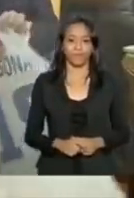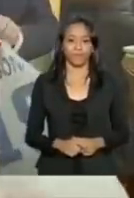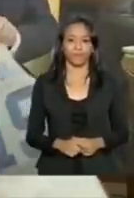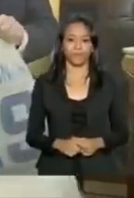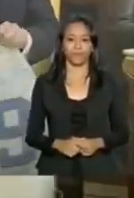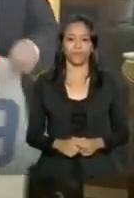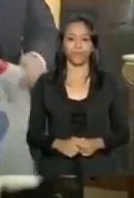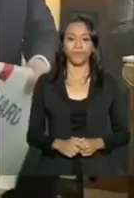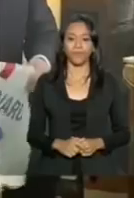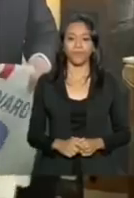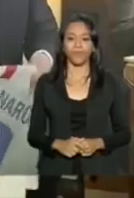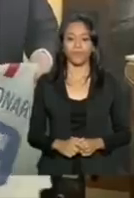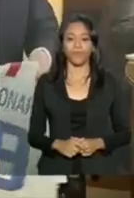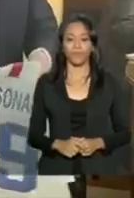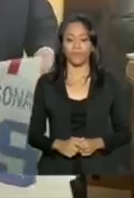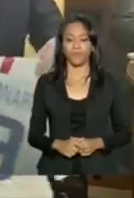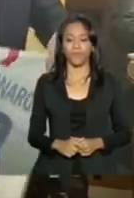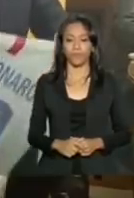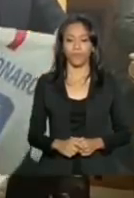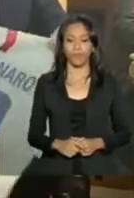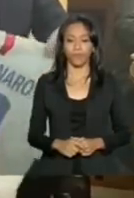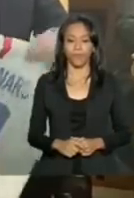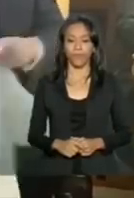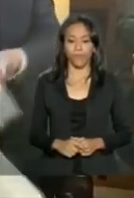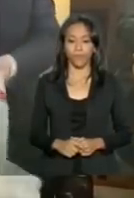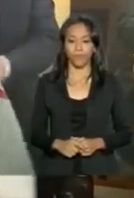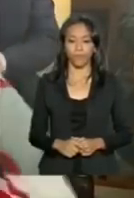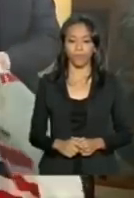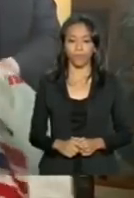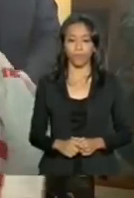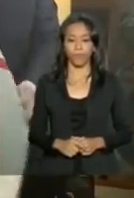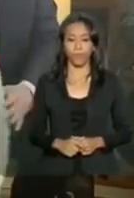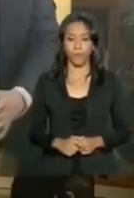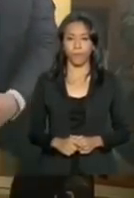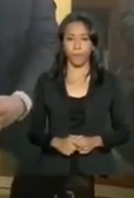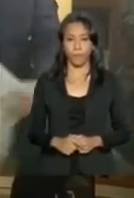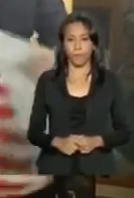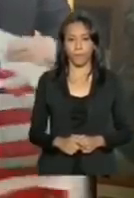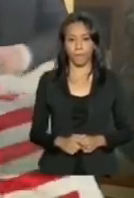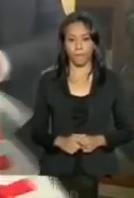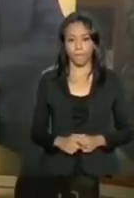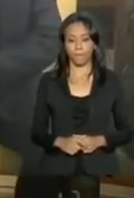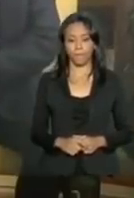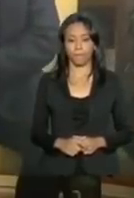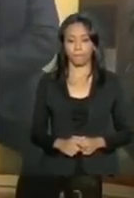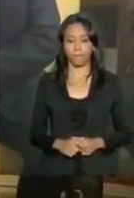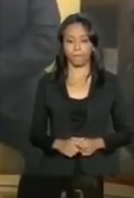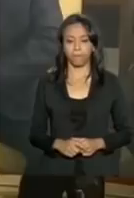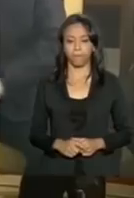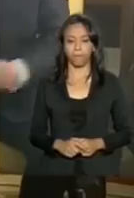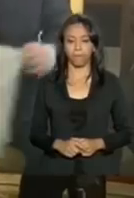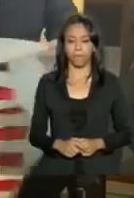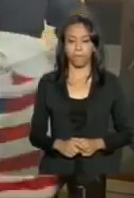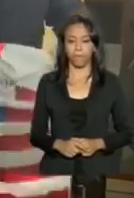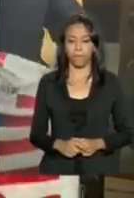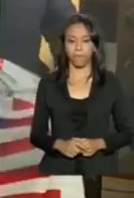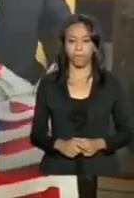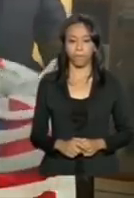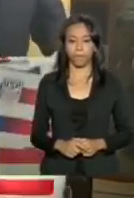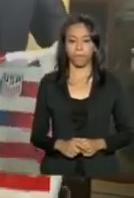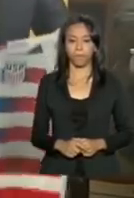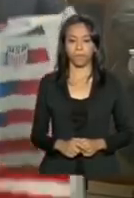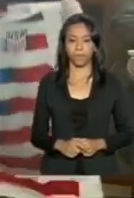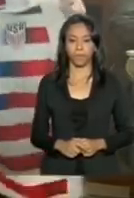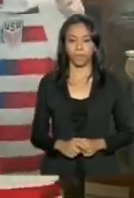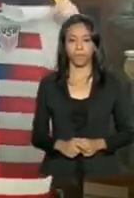like to, Brazil is a great soccer power and a great country. And we're going to present that, and I believe they have